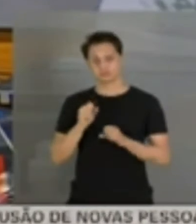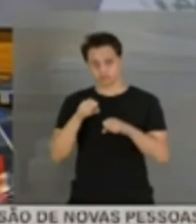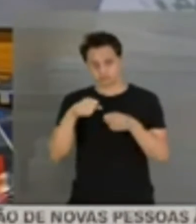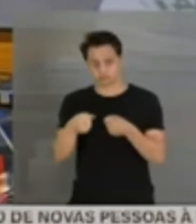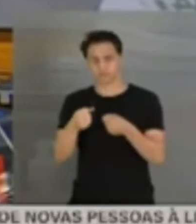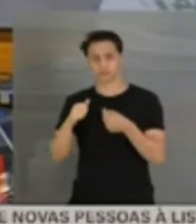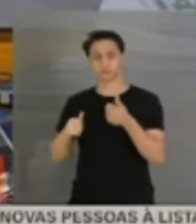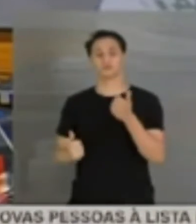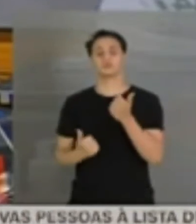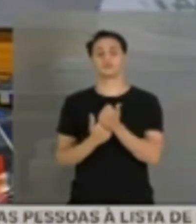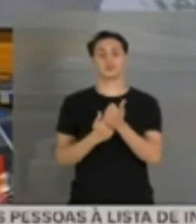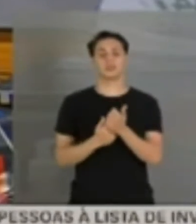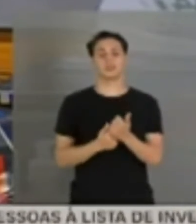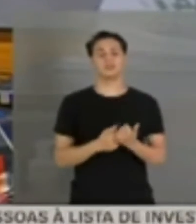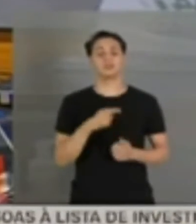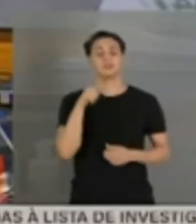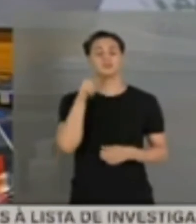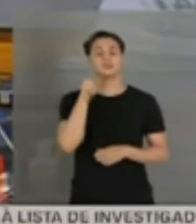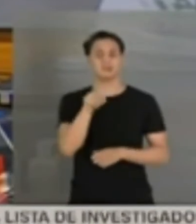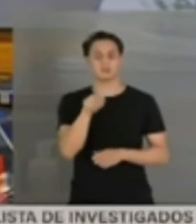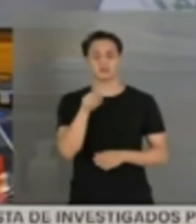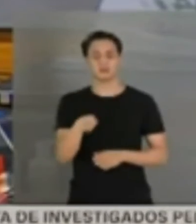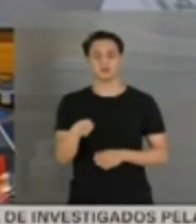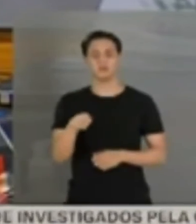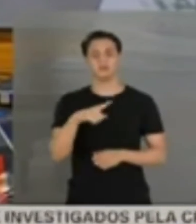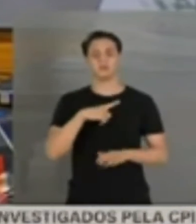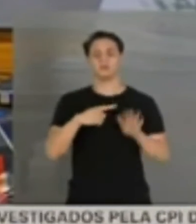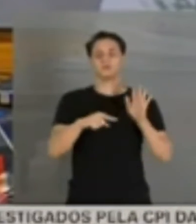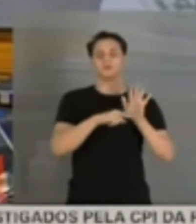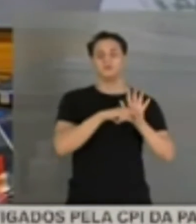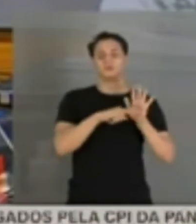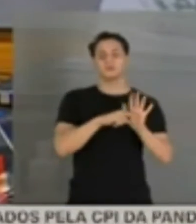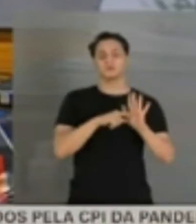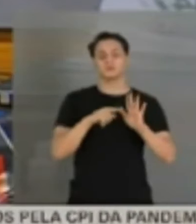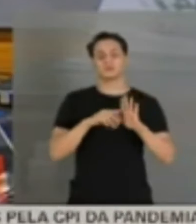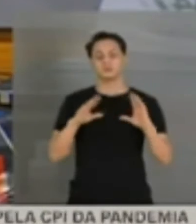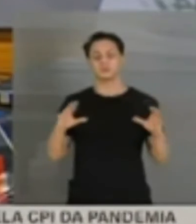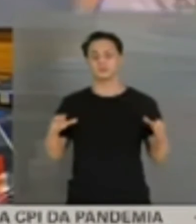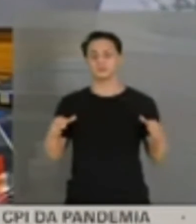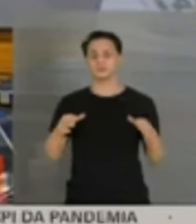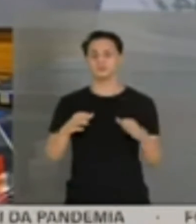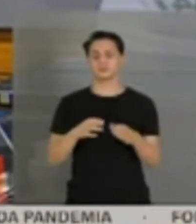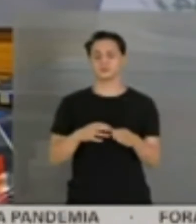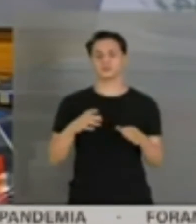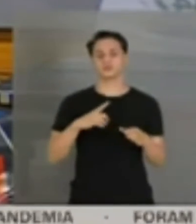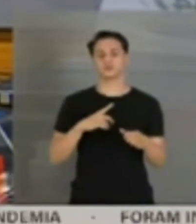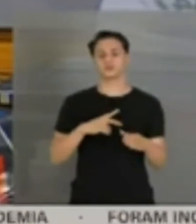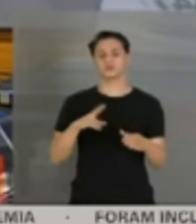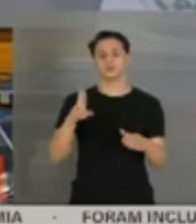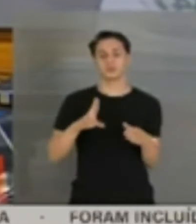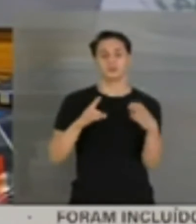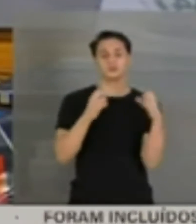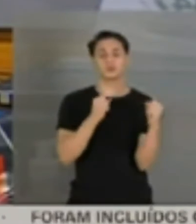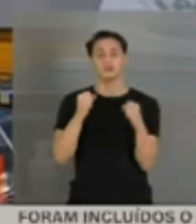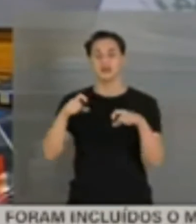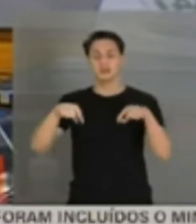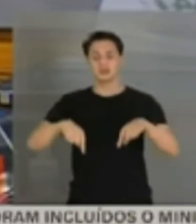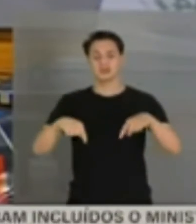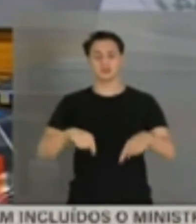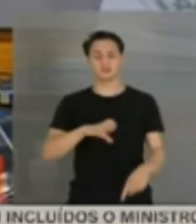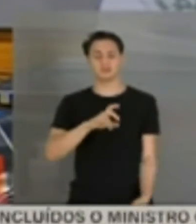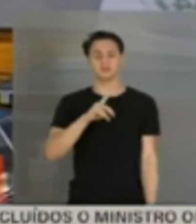Esta é uma condição que invalida o conjunto probatório em poder desta